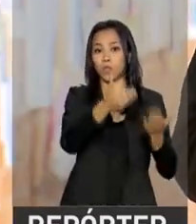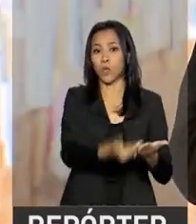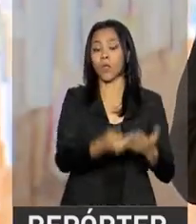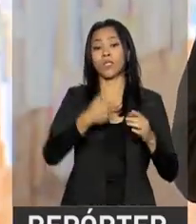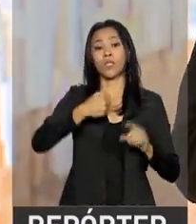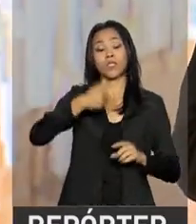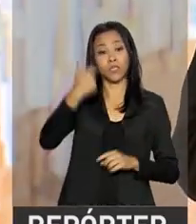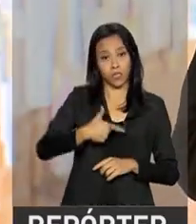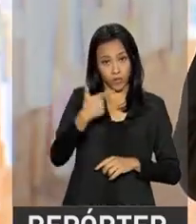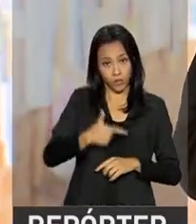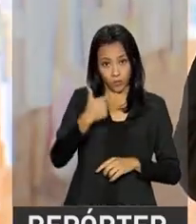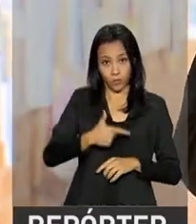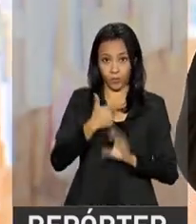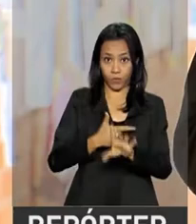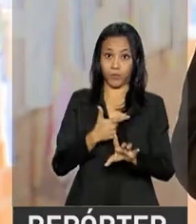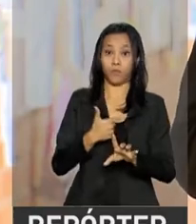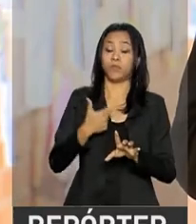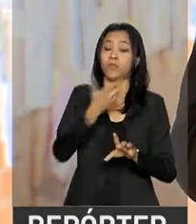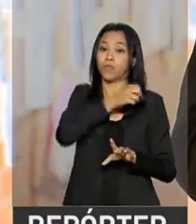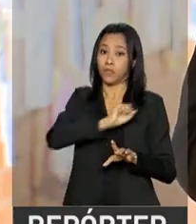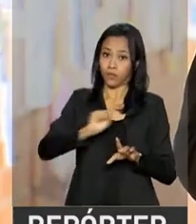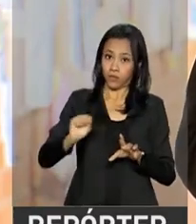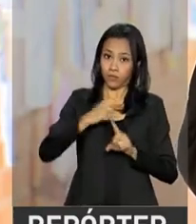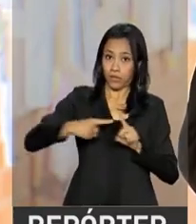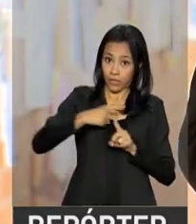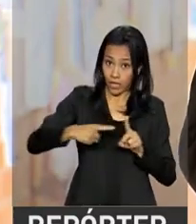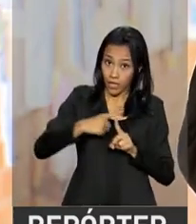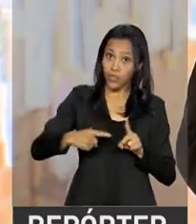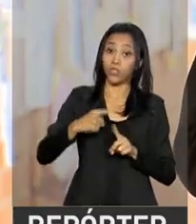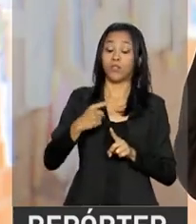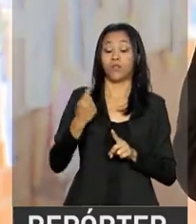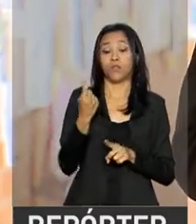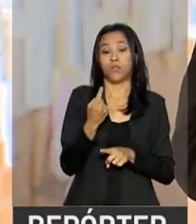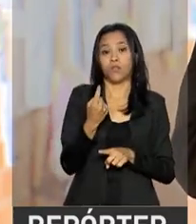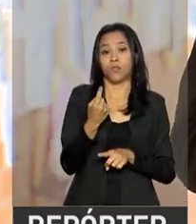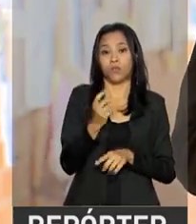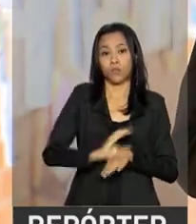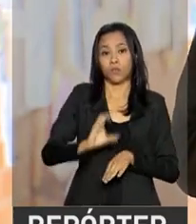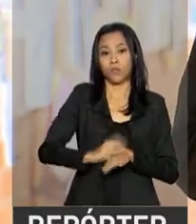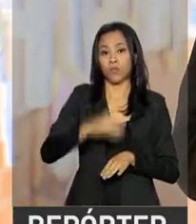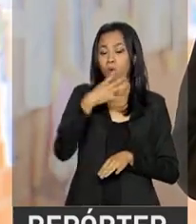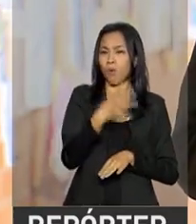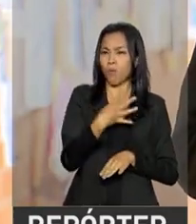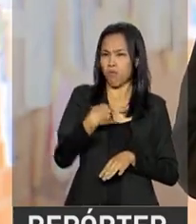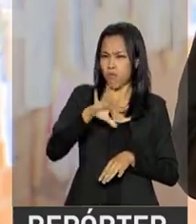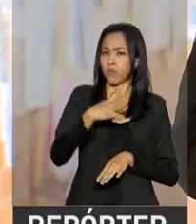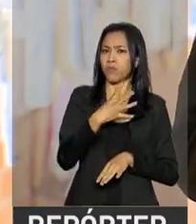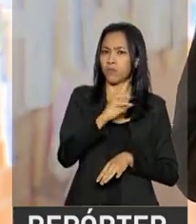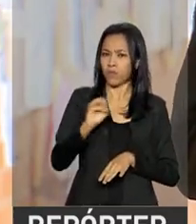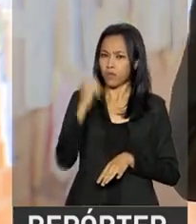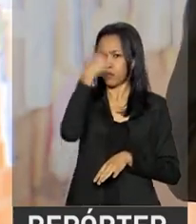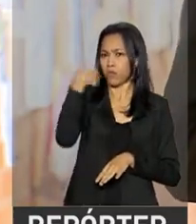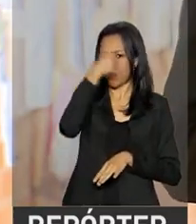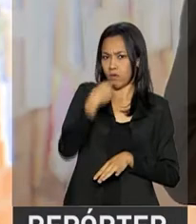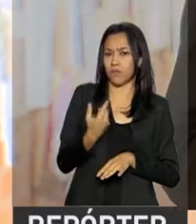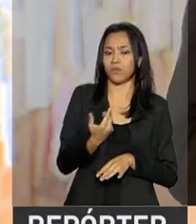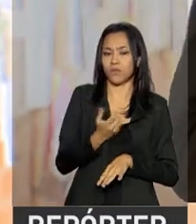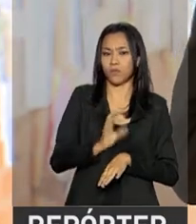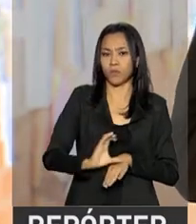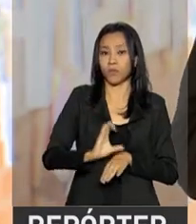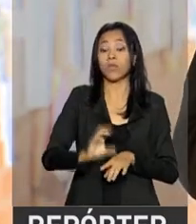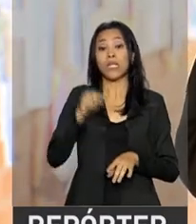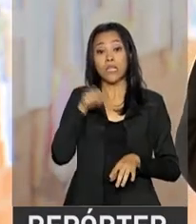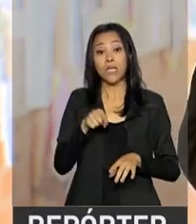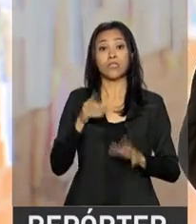segunda metade do curso com 440 horas de atividades para essa modalidade também vão ser oferecidas